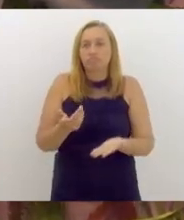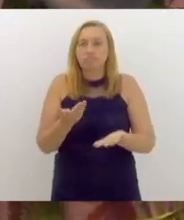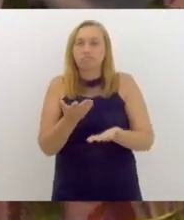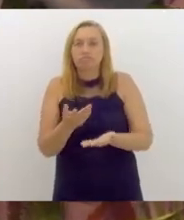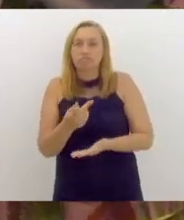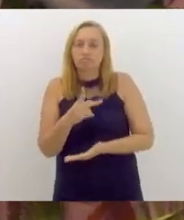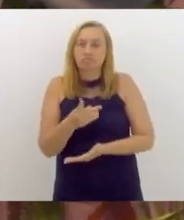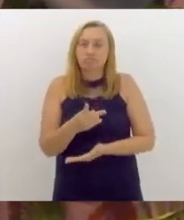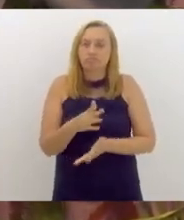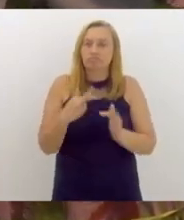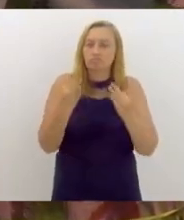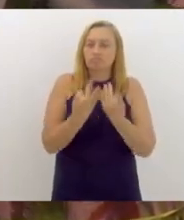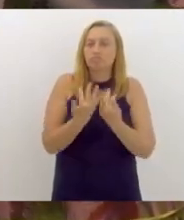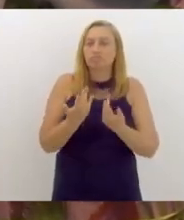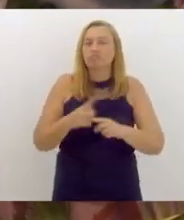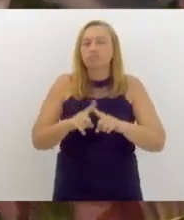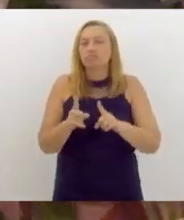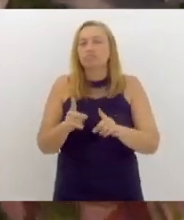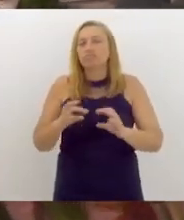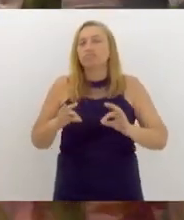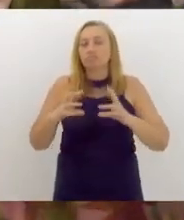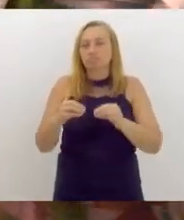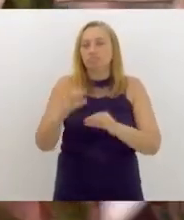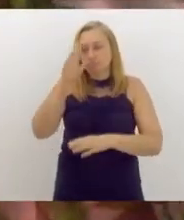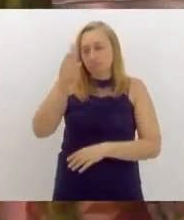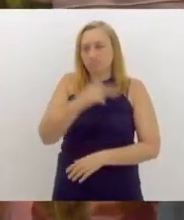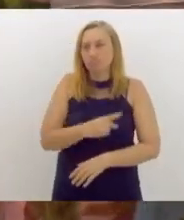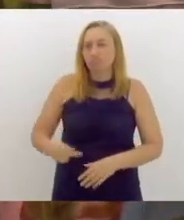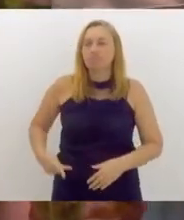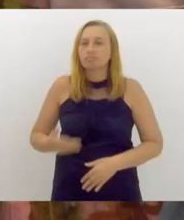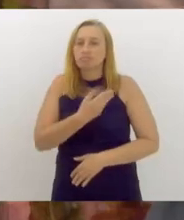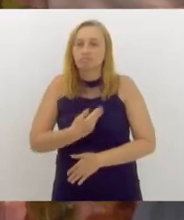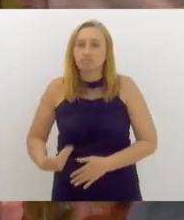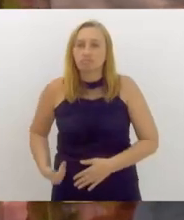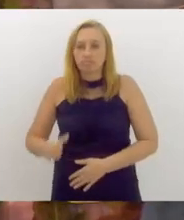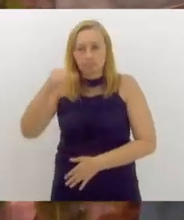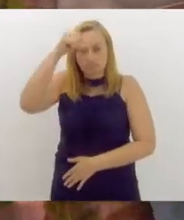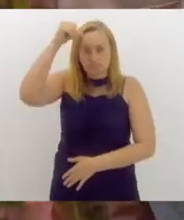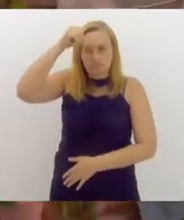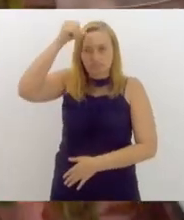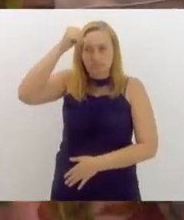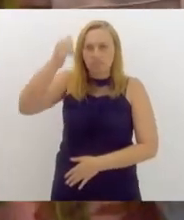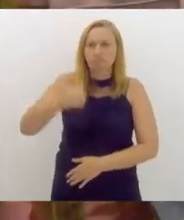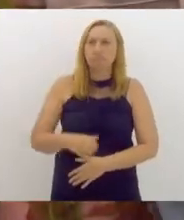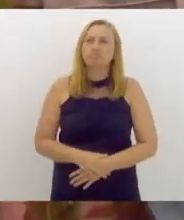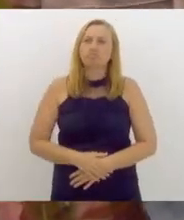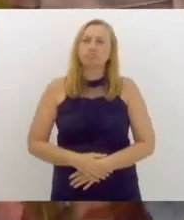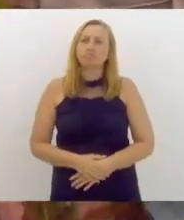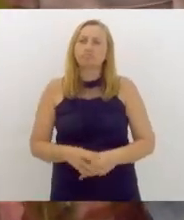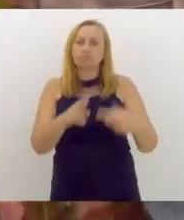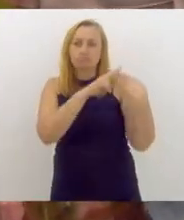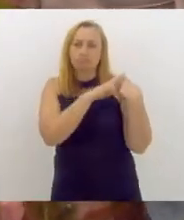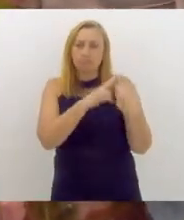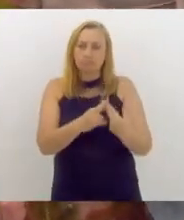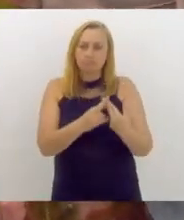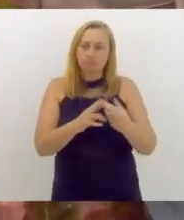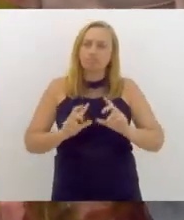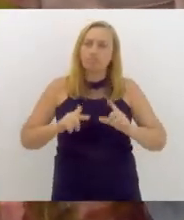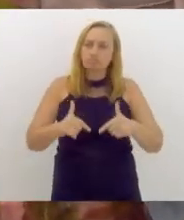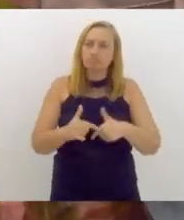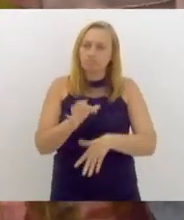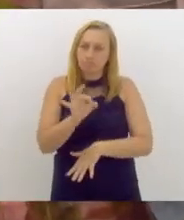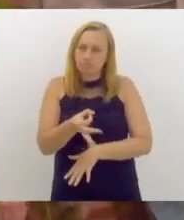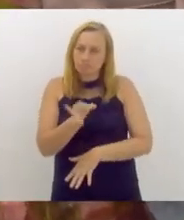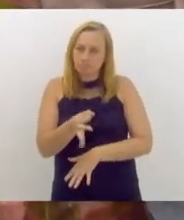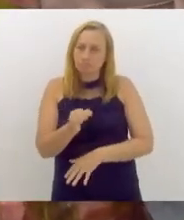queridos, mas, acima de tudo, senhor presidente, que o governador do estado, Cláudio Castro, se corresponsabilize com ações